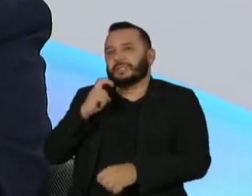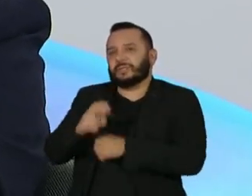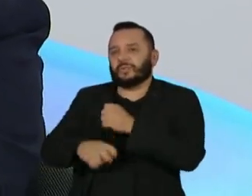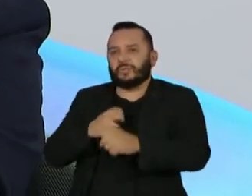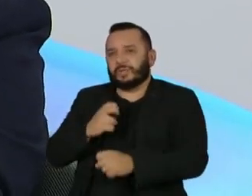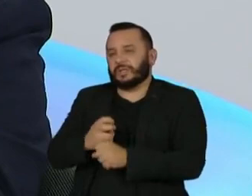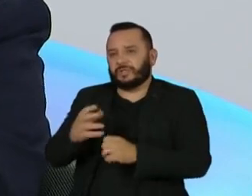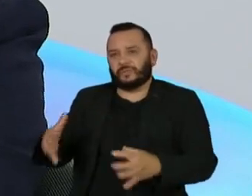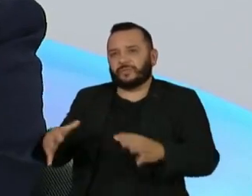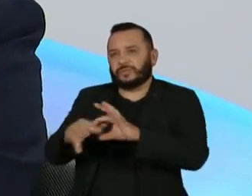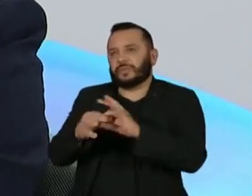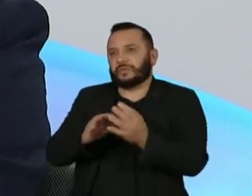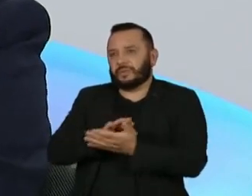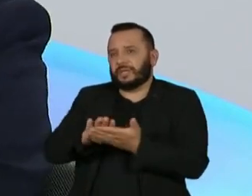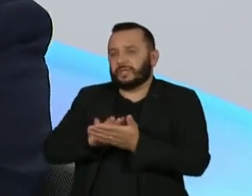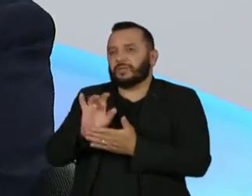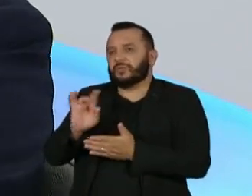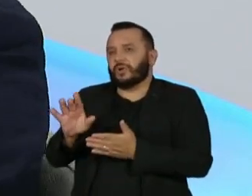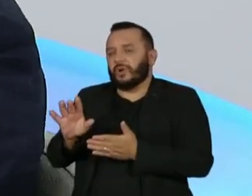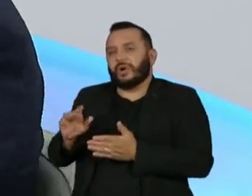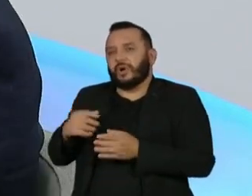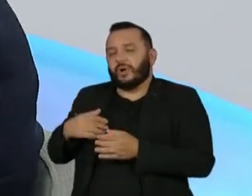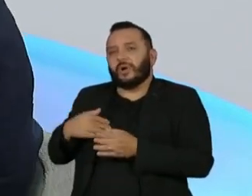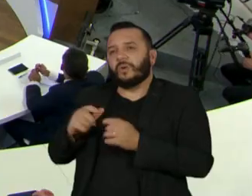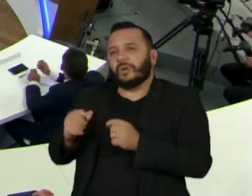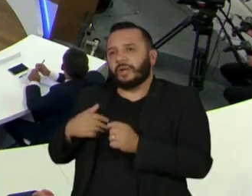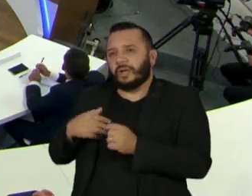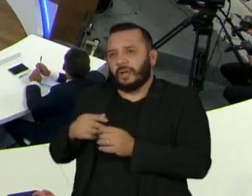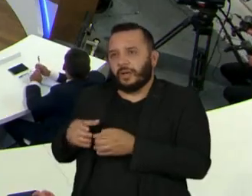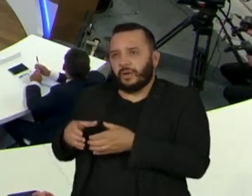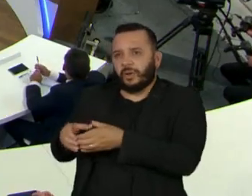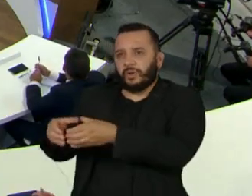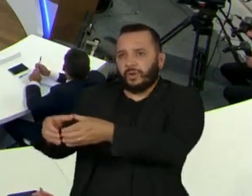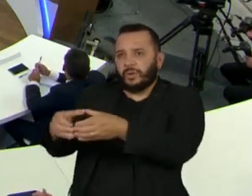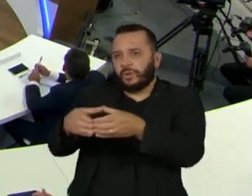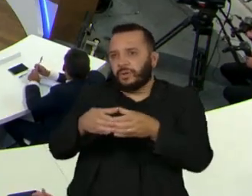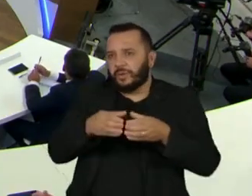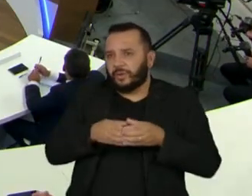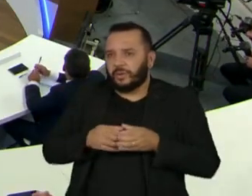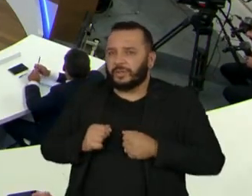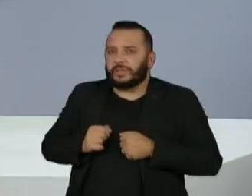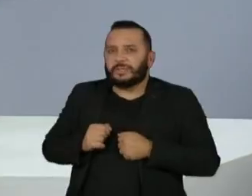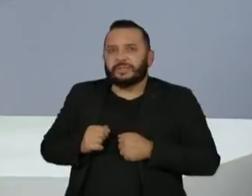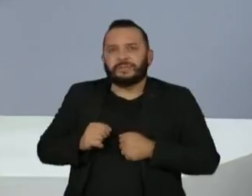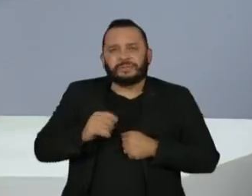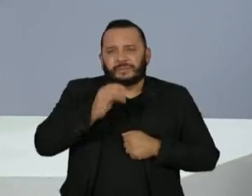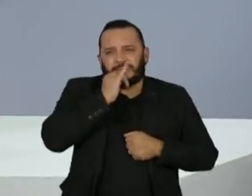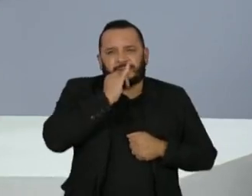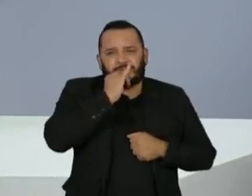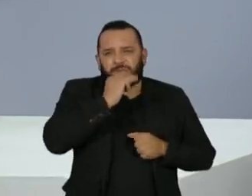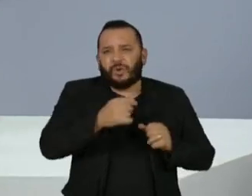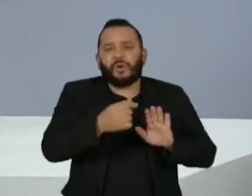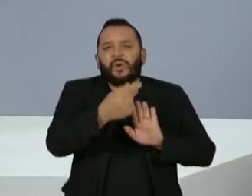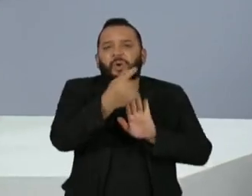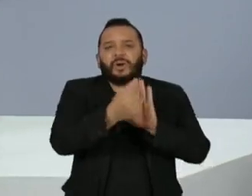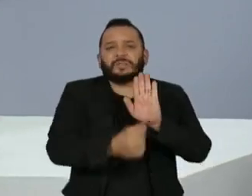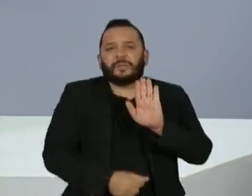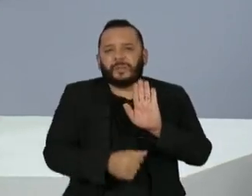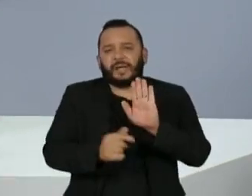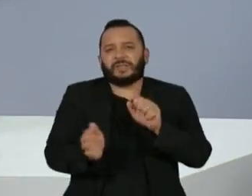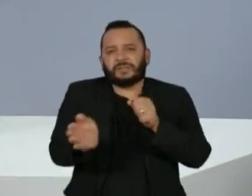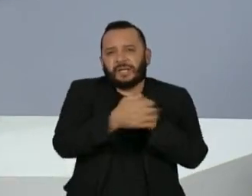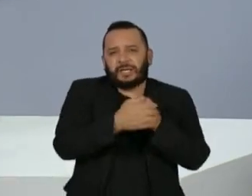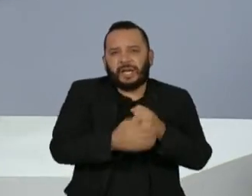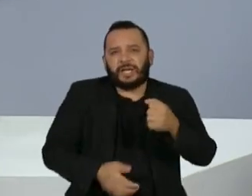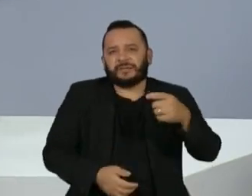que no máximo podem fazer bloco O senhor falou que é contra o orçamento secreto como fazer então para não ter essa política do Toma Lá Dá Cá